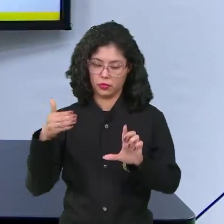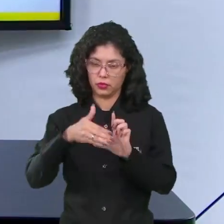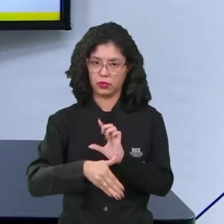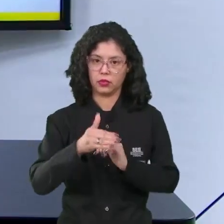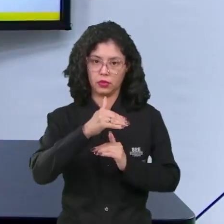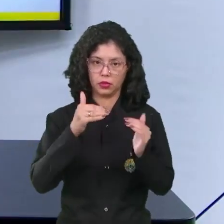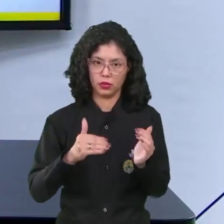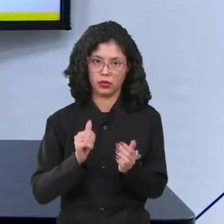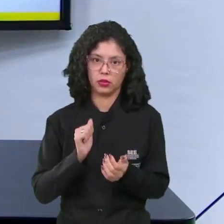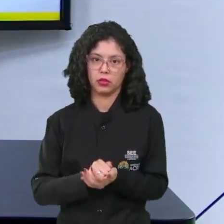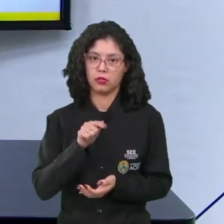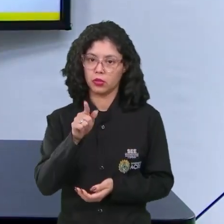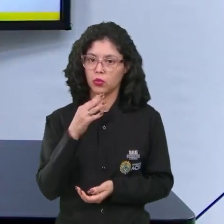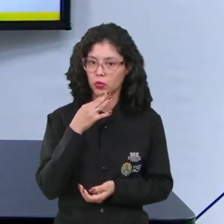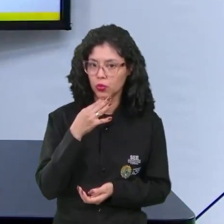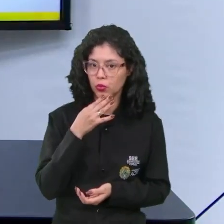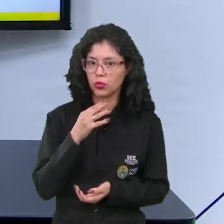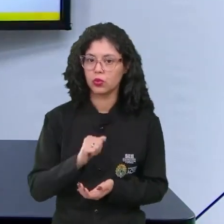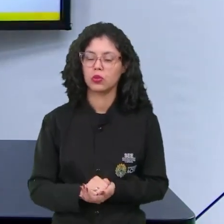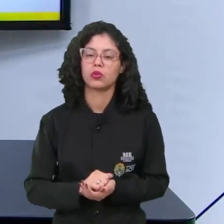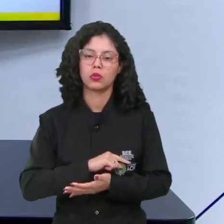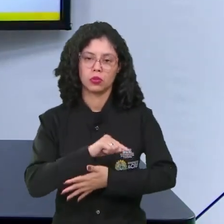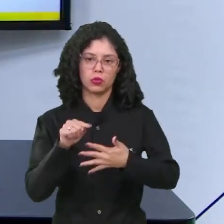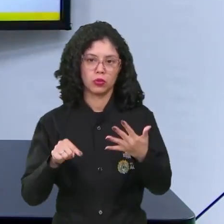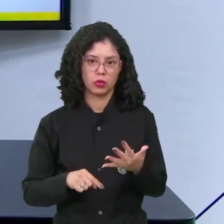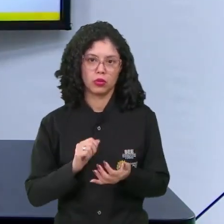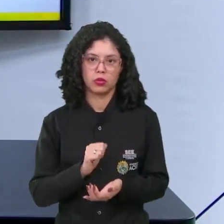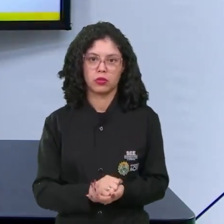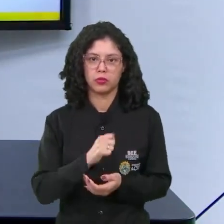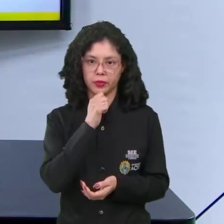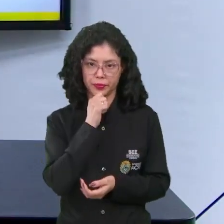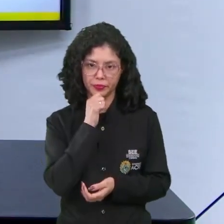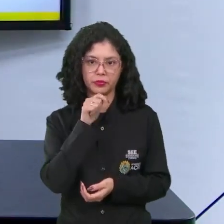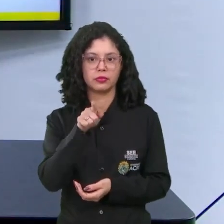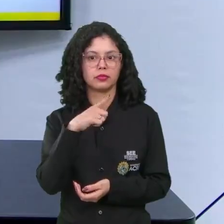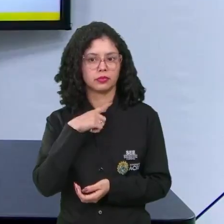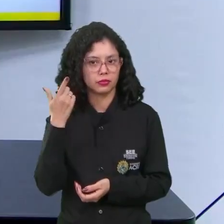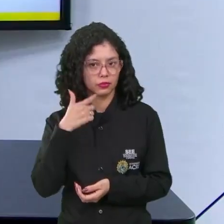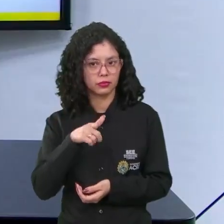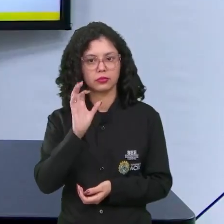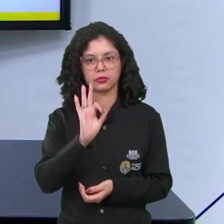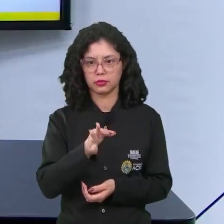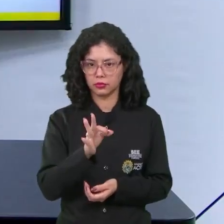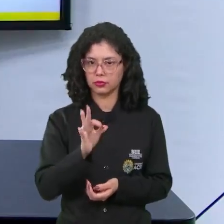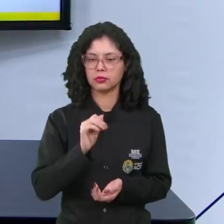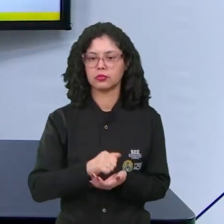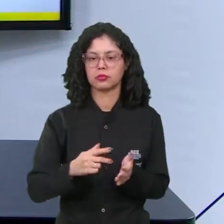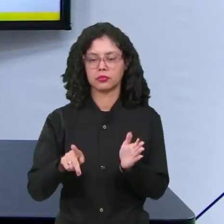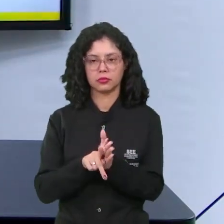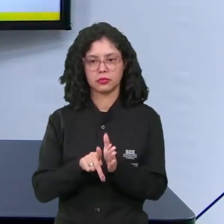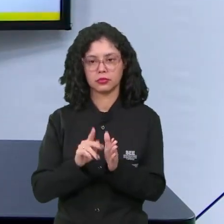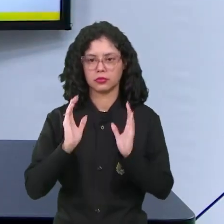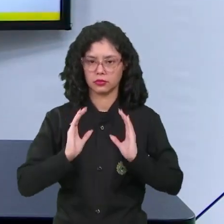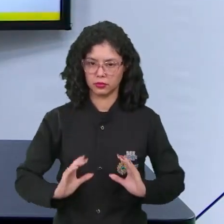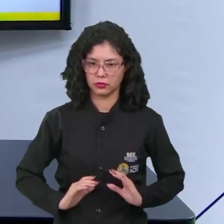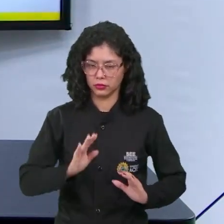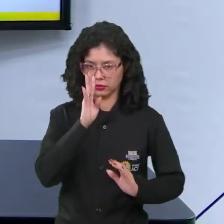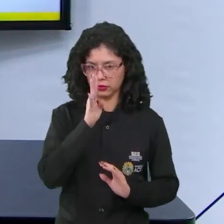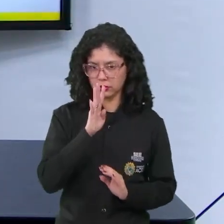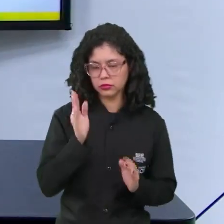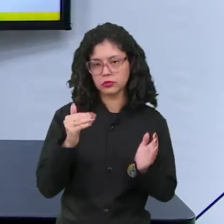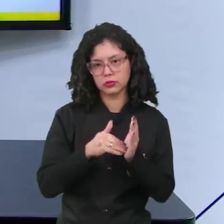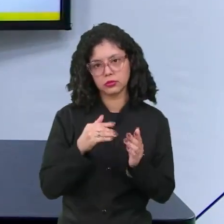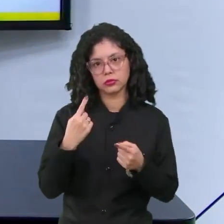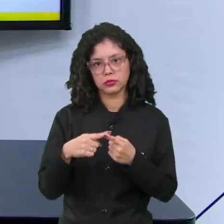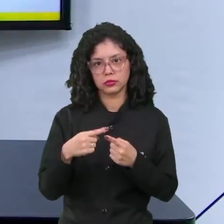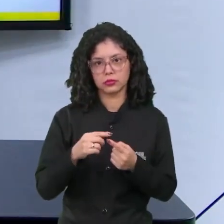a todas, você conhece os vários lados aí e você com certeza se torna um cidadão mais crítico, até